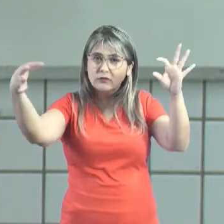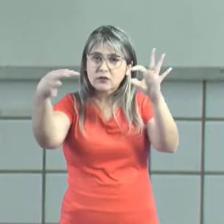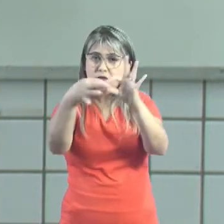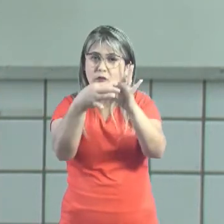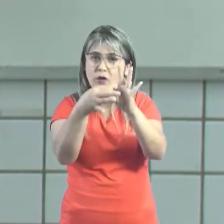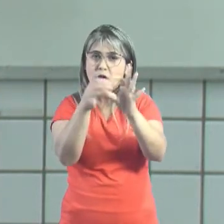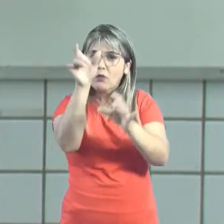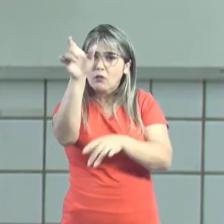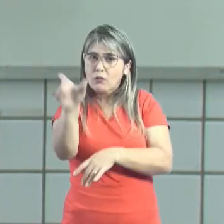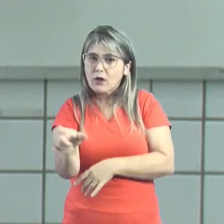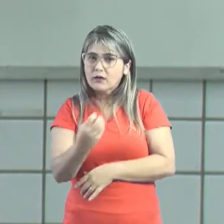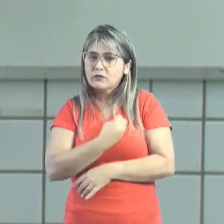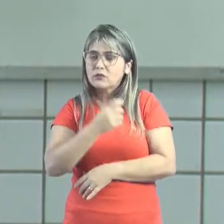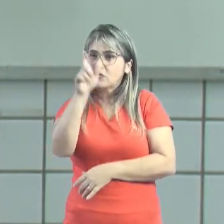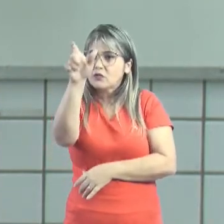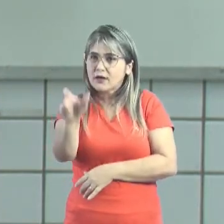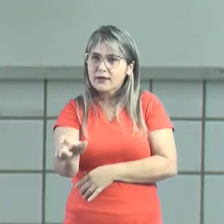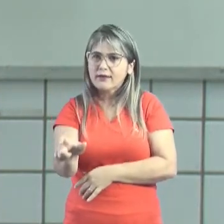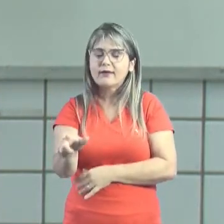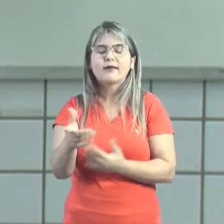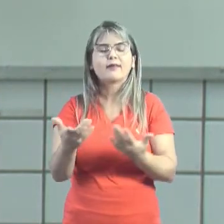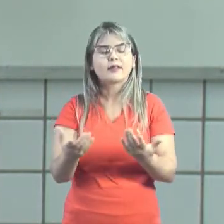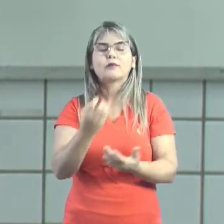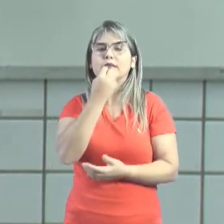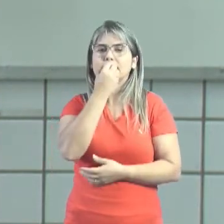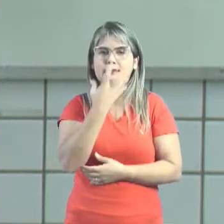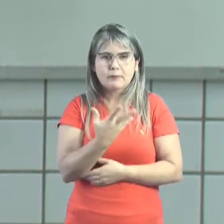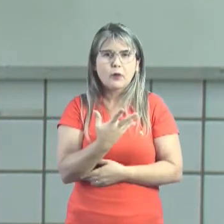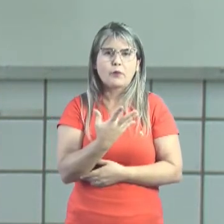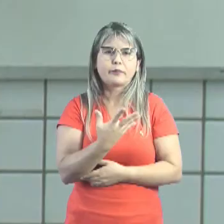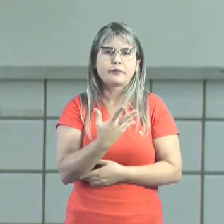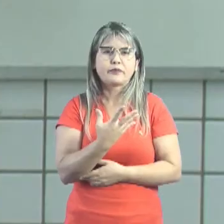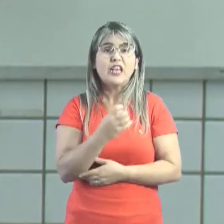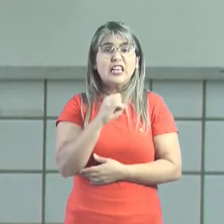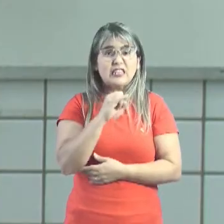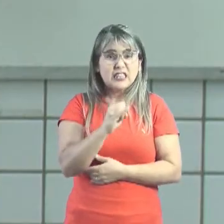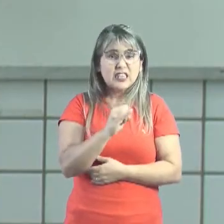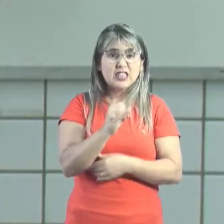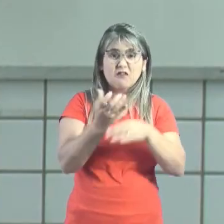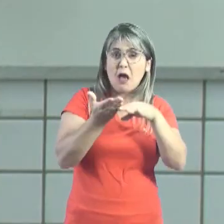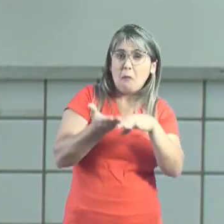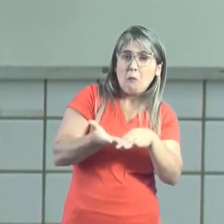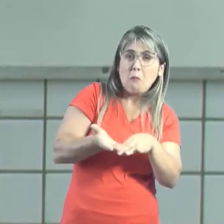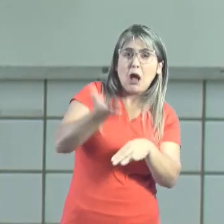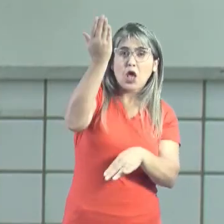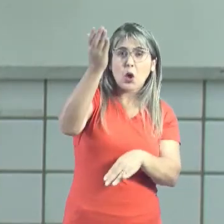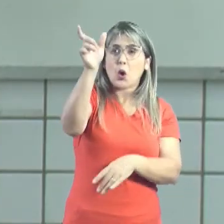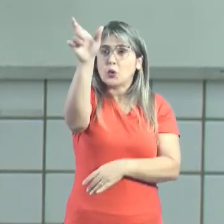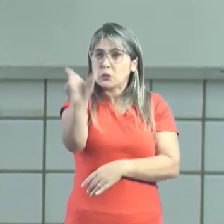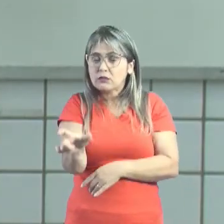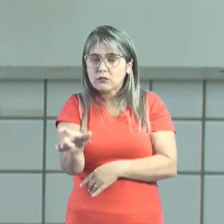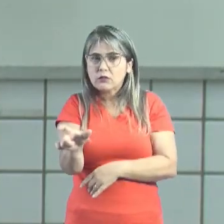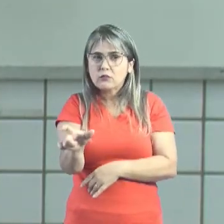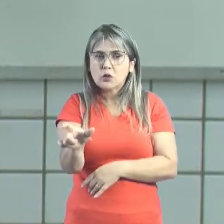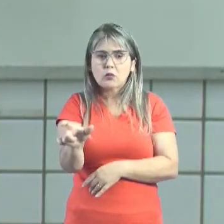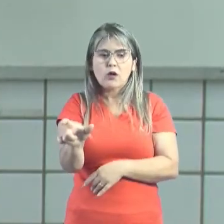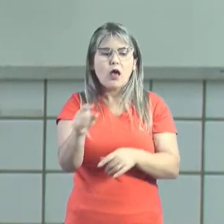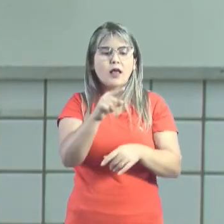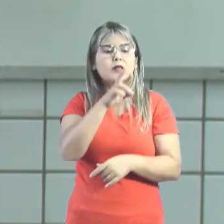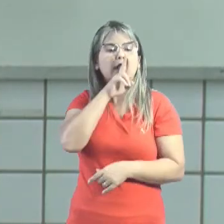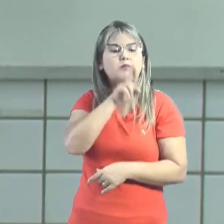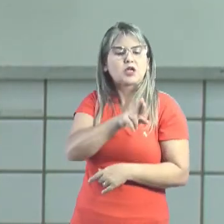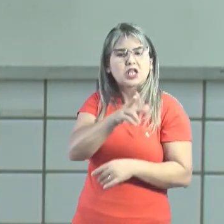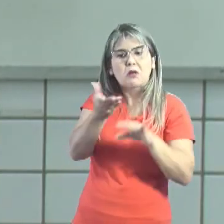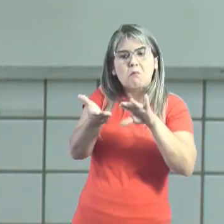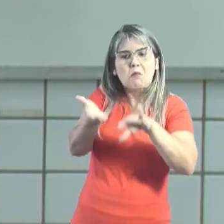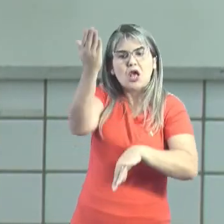tende a ter uma deficiência nos níveis de ferro, que também é encontrado em feijão, viu? Mas às vezes o adolescente ou o